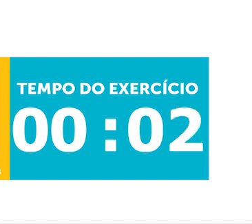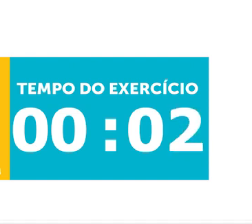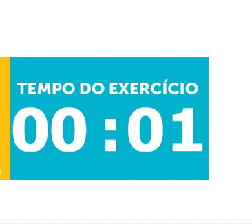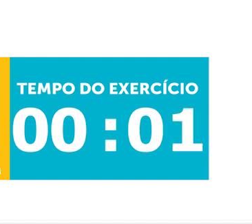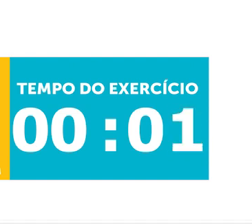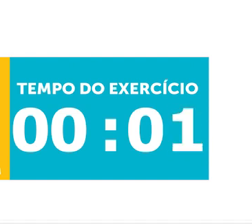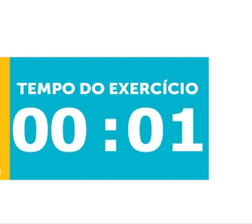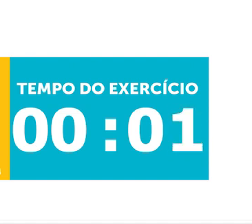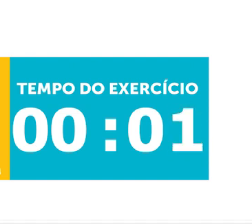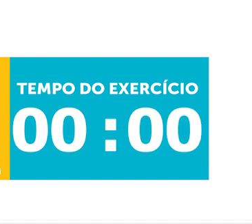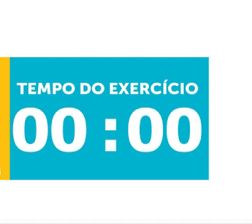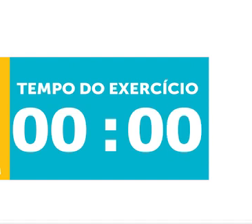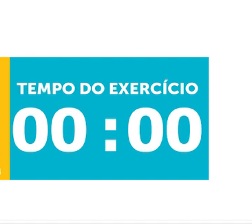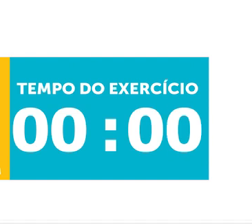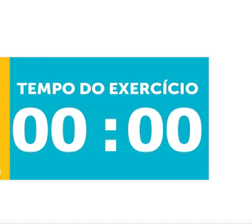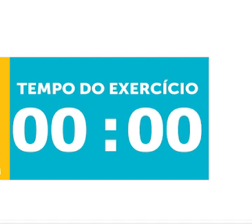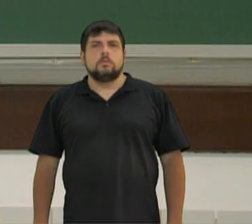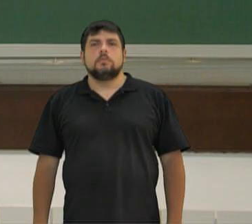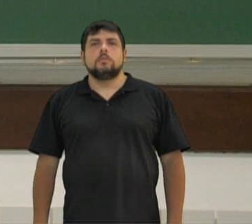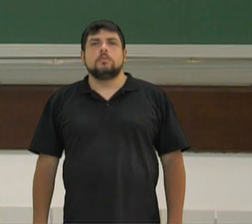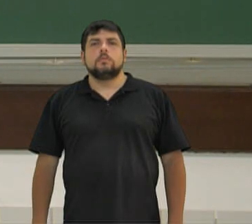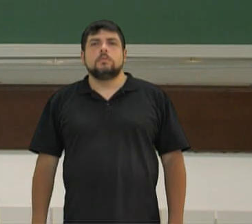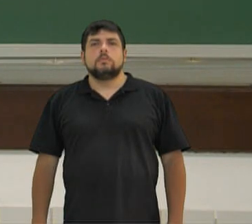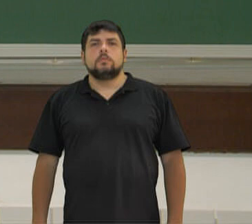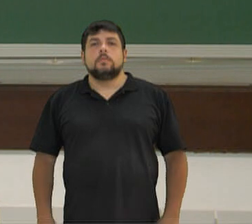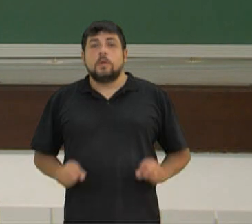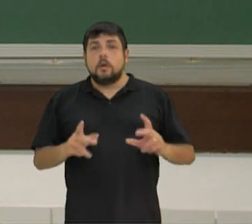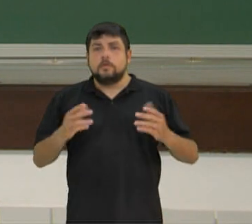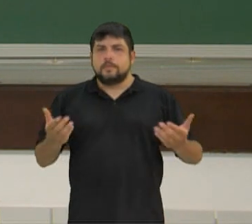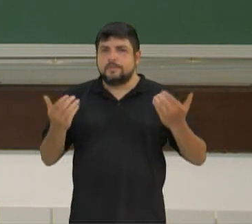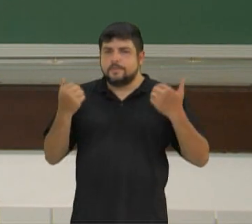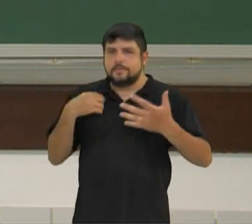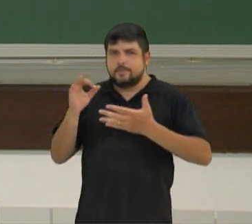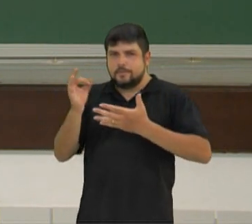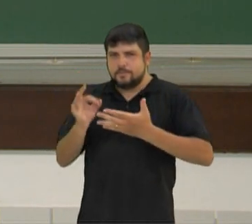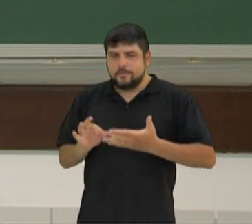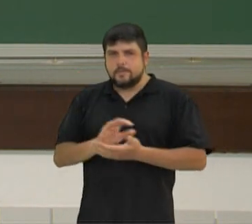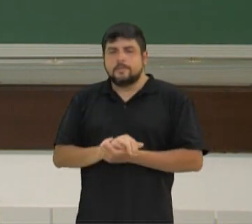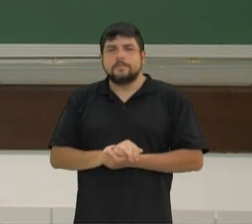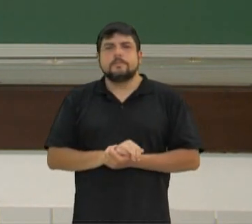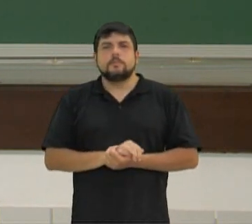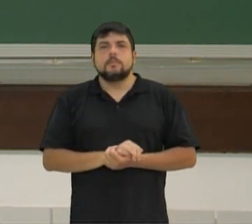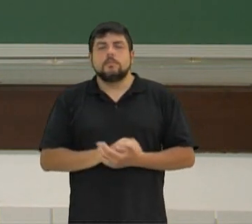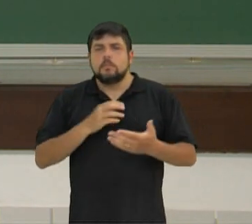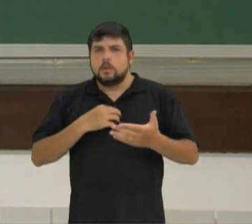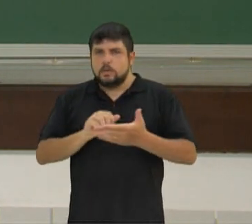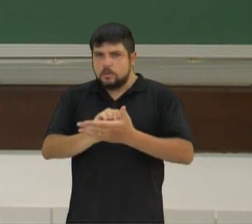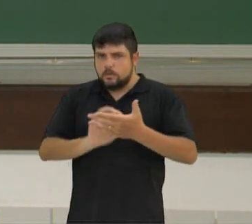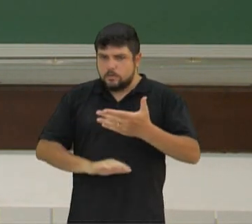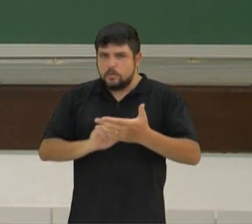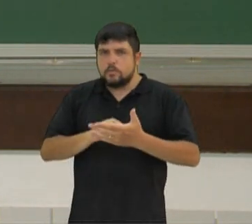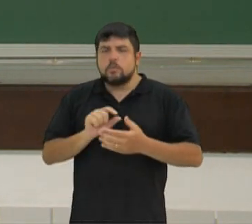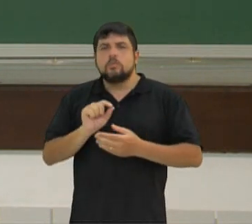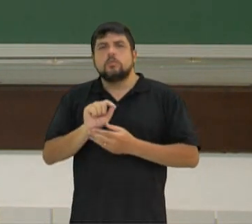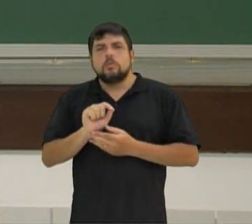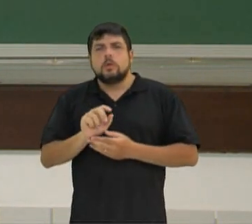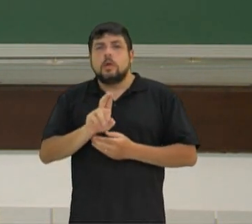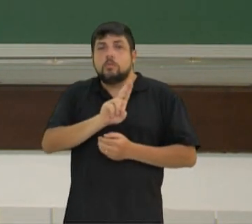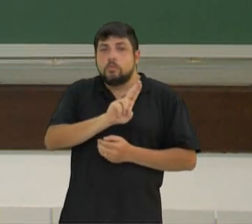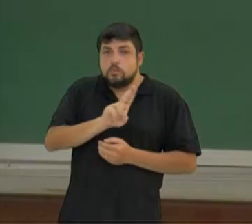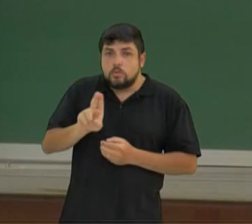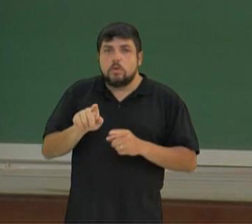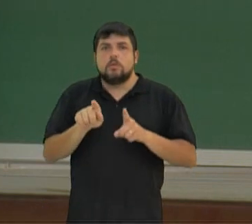Vamos para a correção, então? Olha só, Esse exercício ele dá o nome e o símbolo